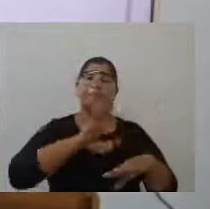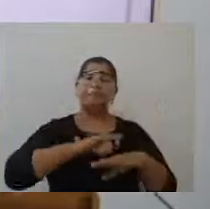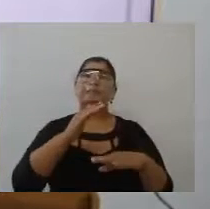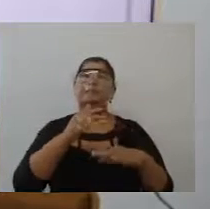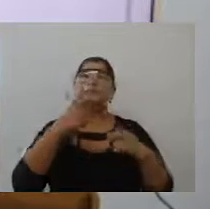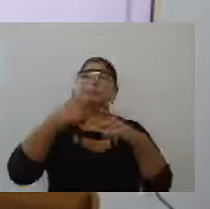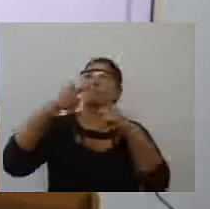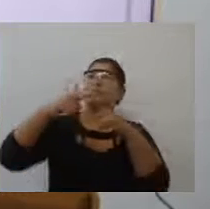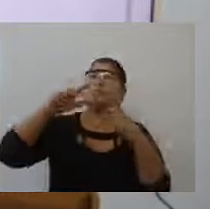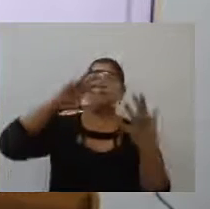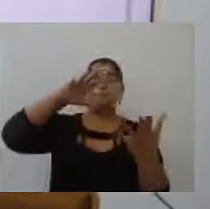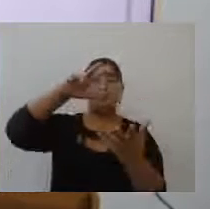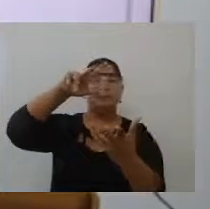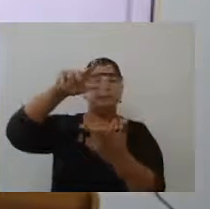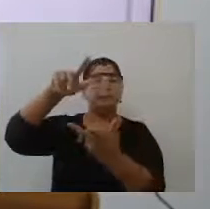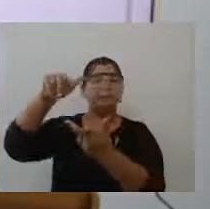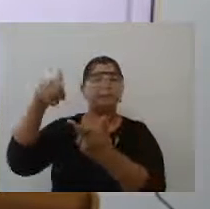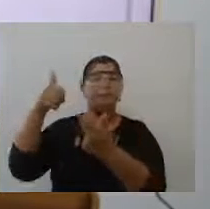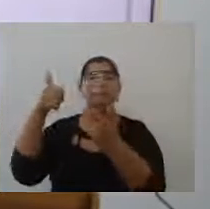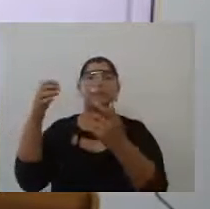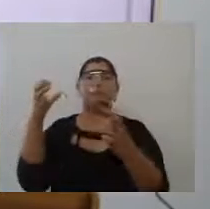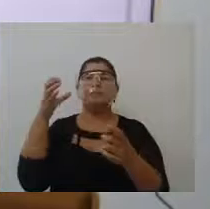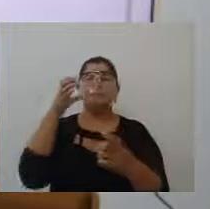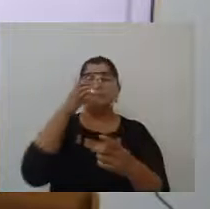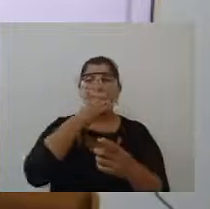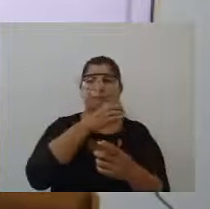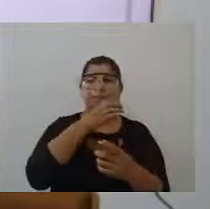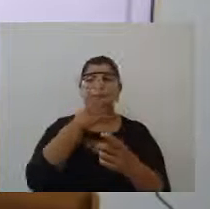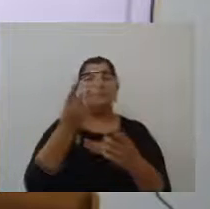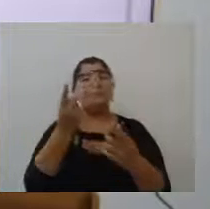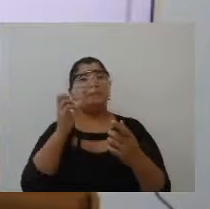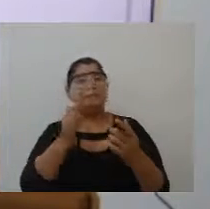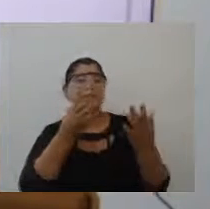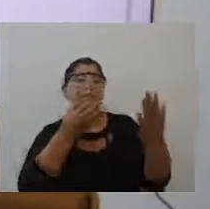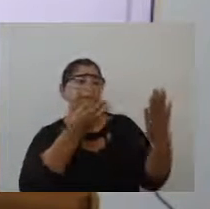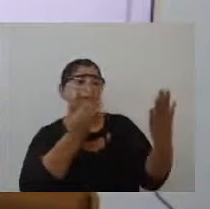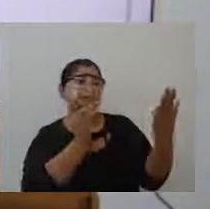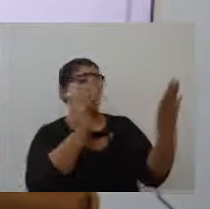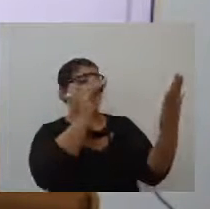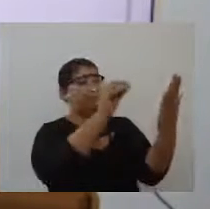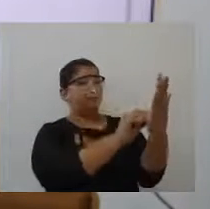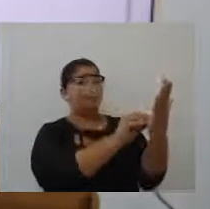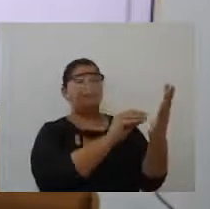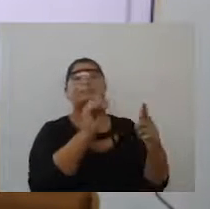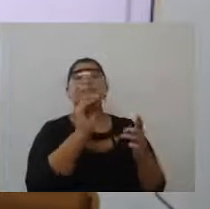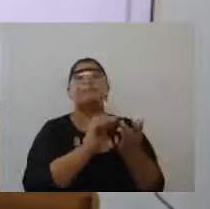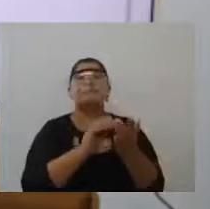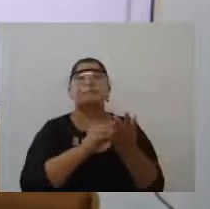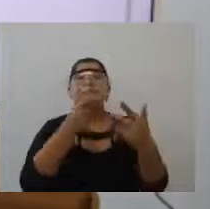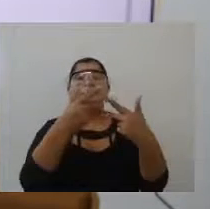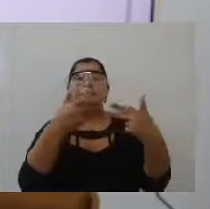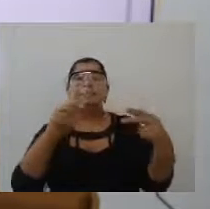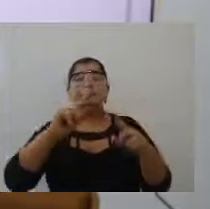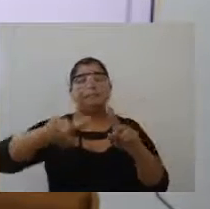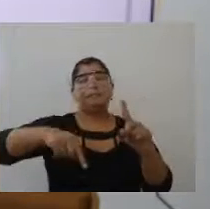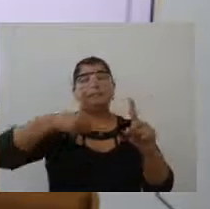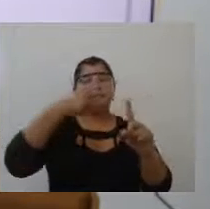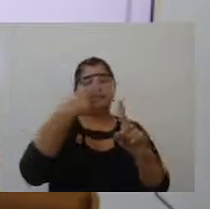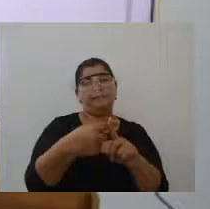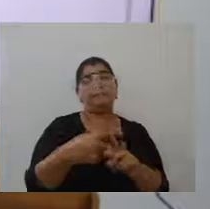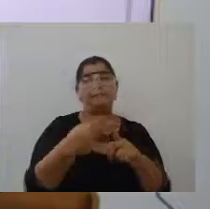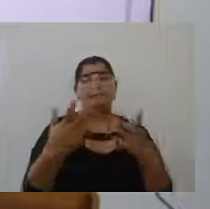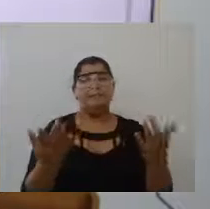aquecimento global e dizer assim, olha, faltou colocar mais uma causa do aquecimento global. Faltou colocar